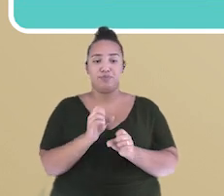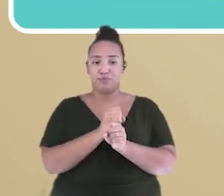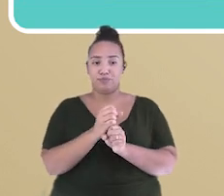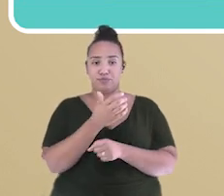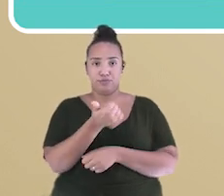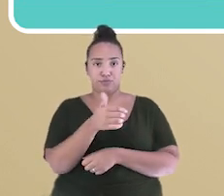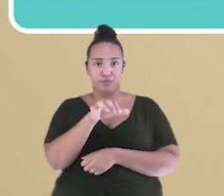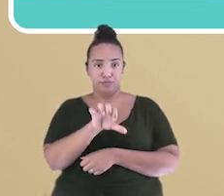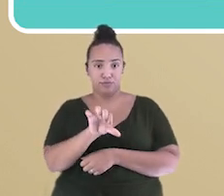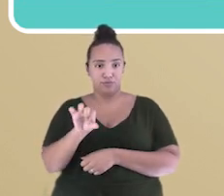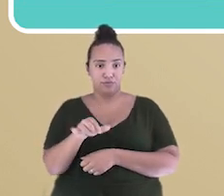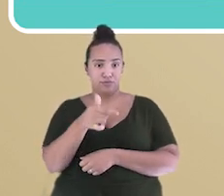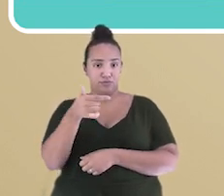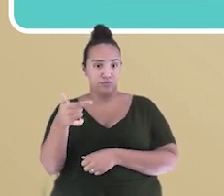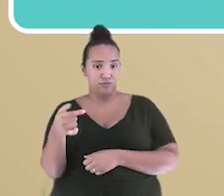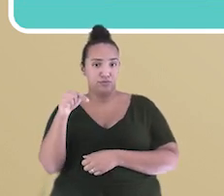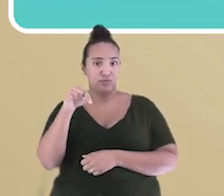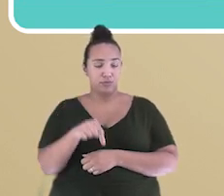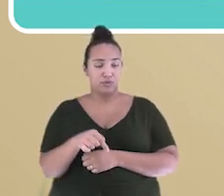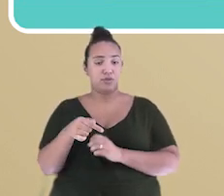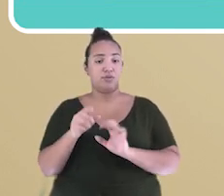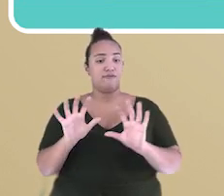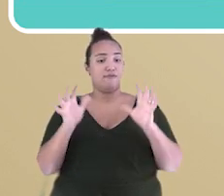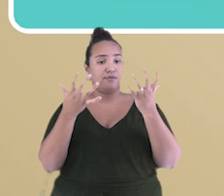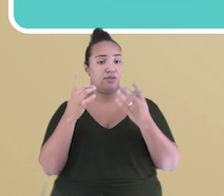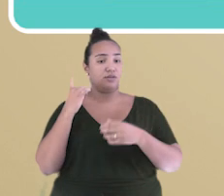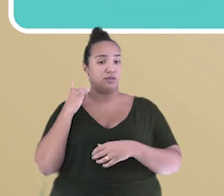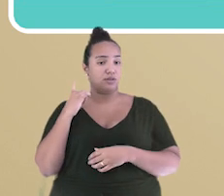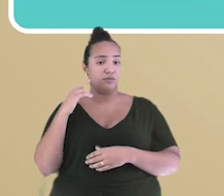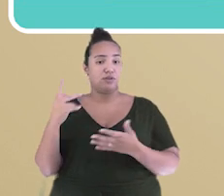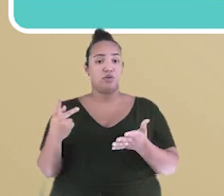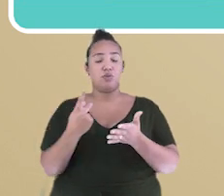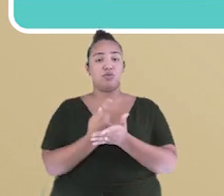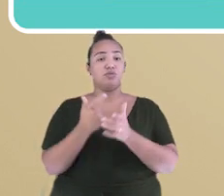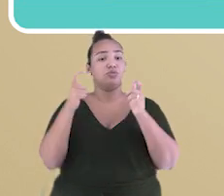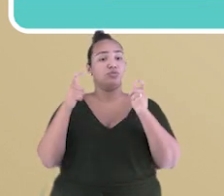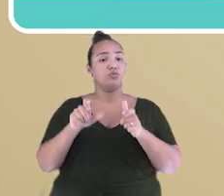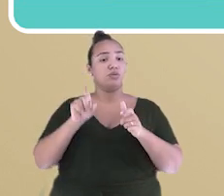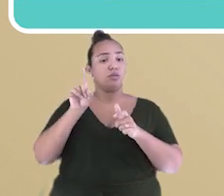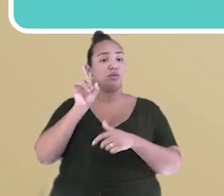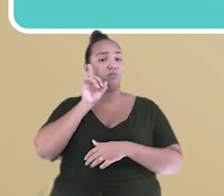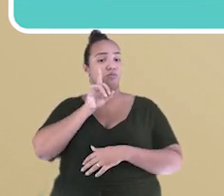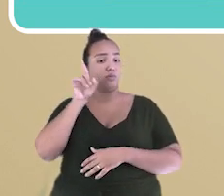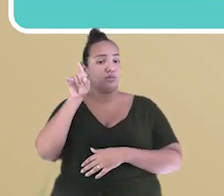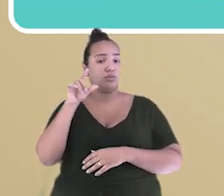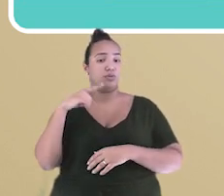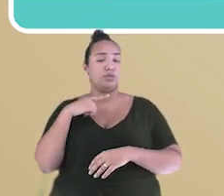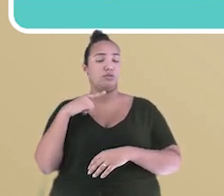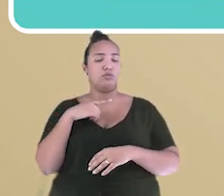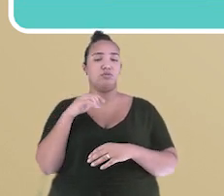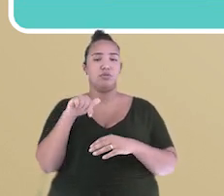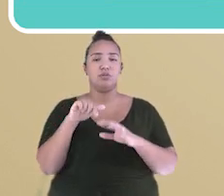1992, em um importante evento que antecedeu a Expo 92, aconteceu na Irlanda a Conferência Internacional de Água